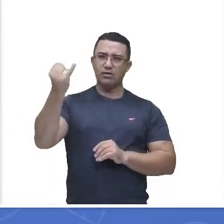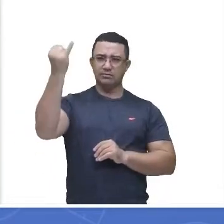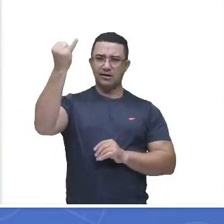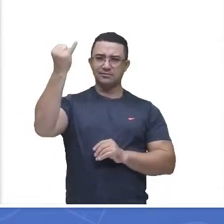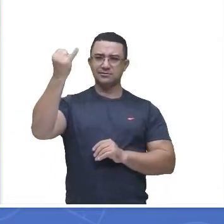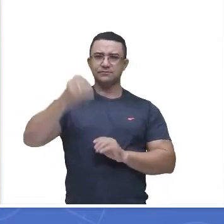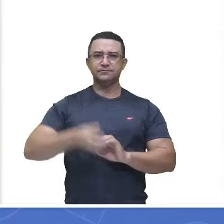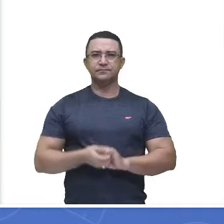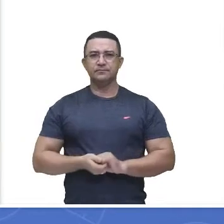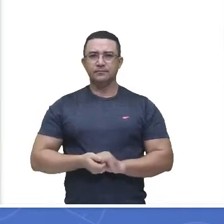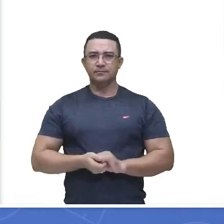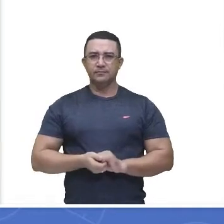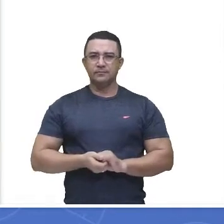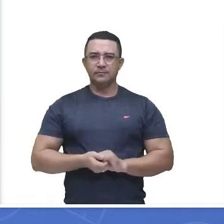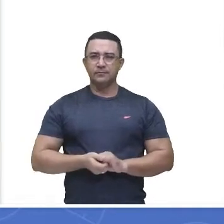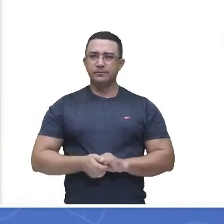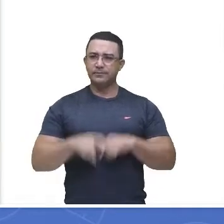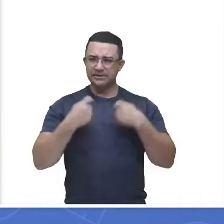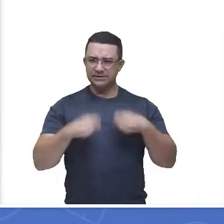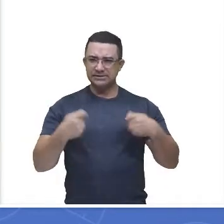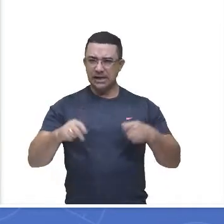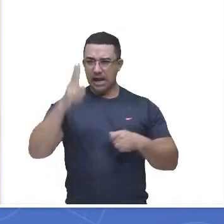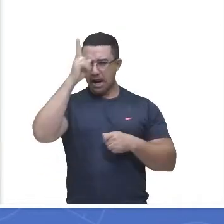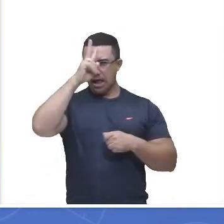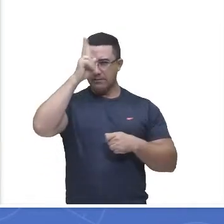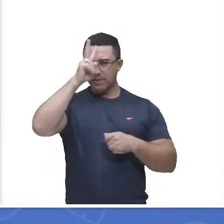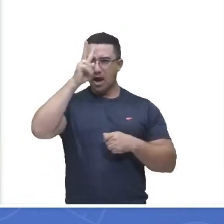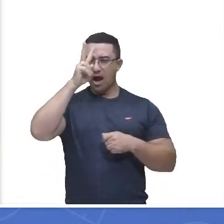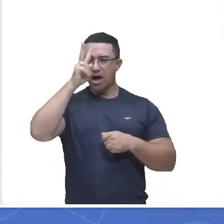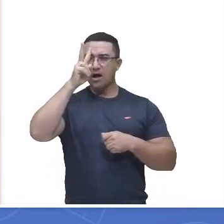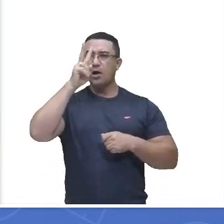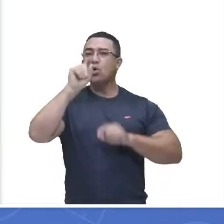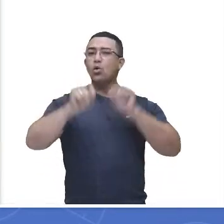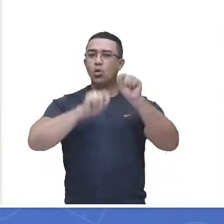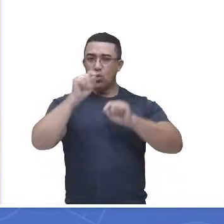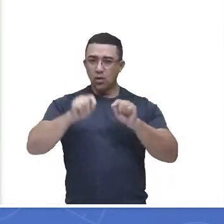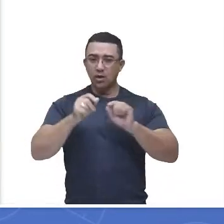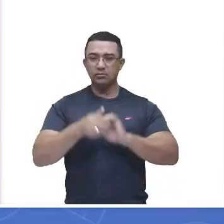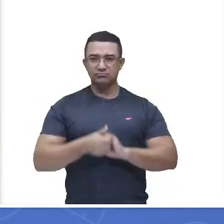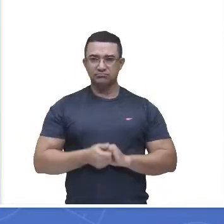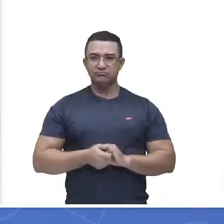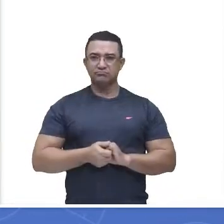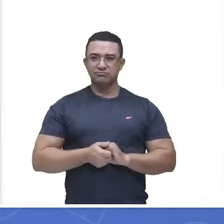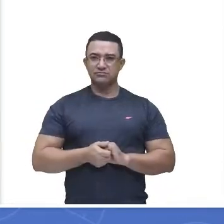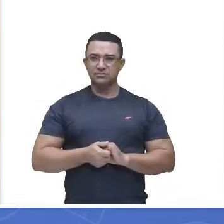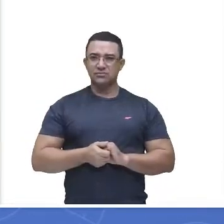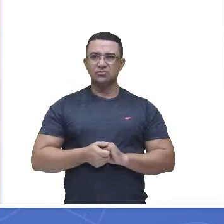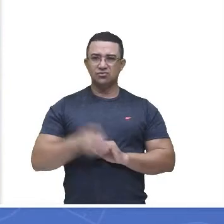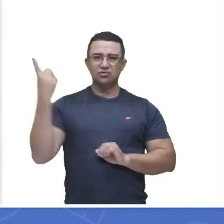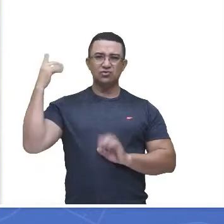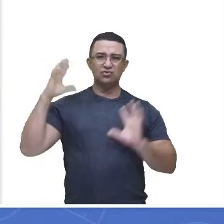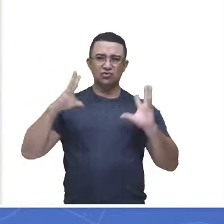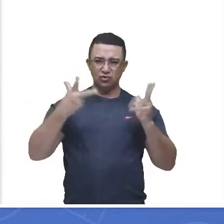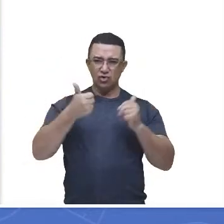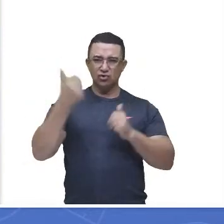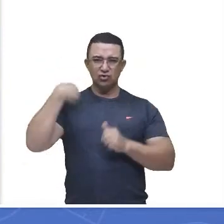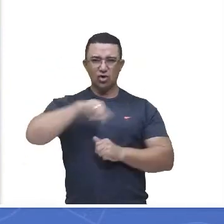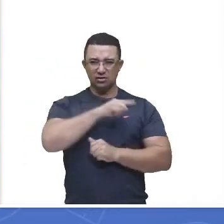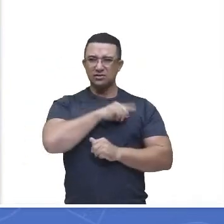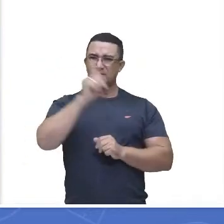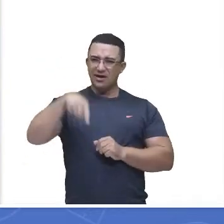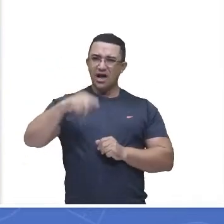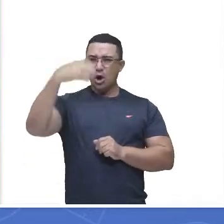é que nós temos que lembrar que nós temos uma dívida muito grande, não só com os negros, né? Nós temos uma dívida com os